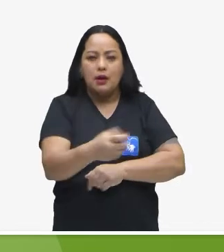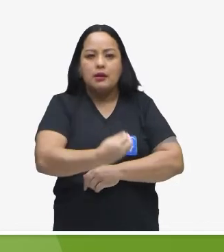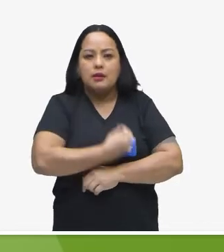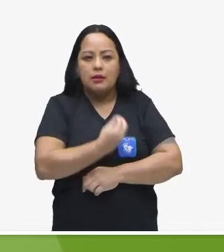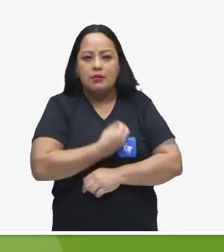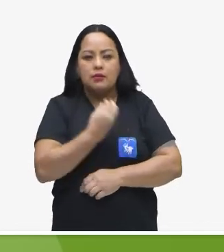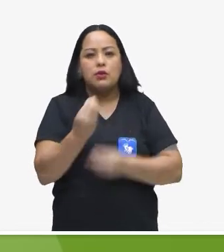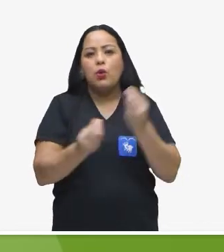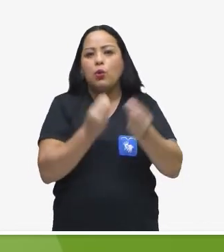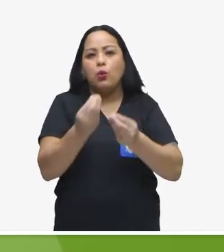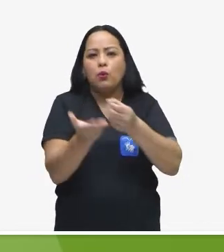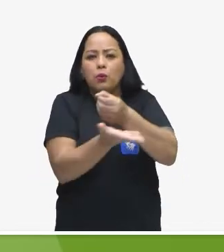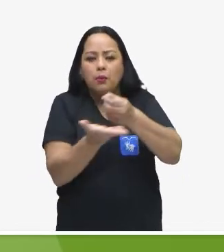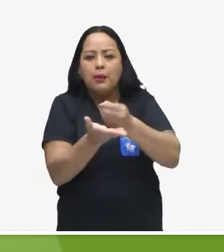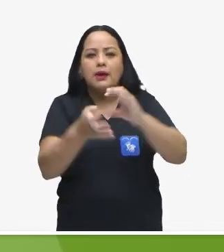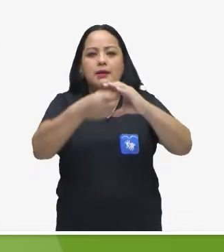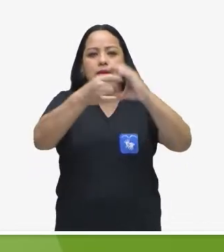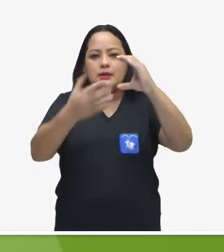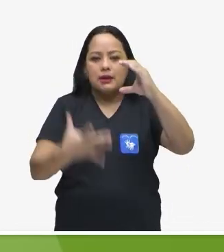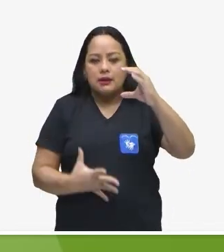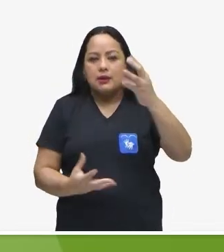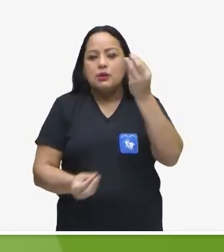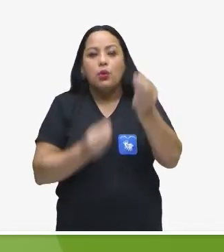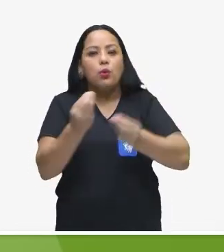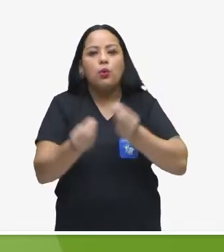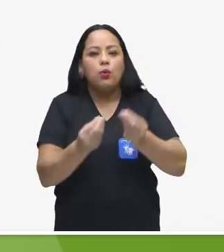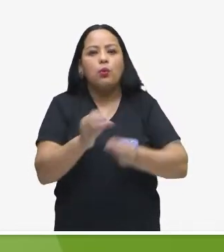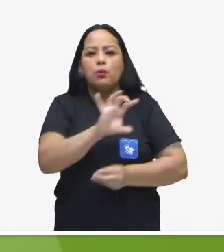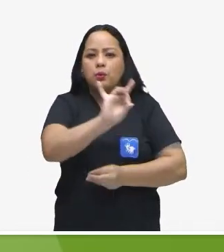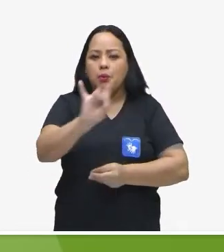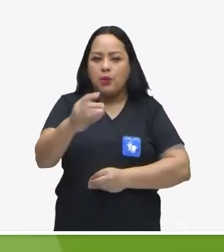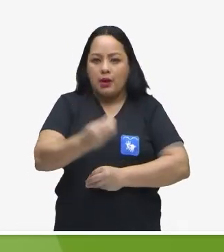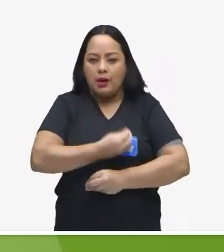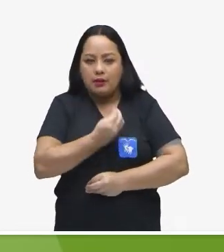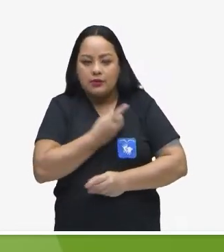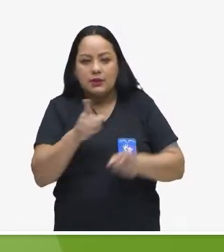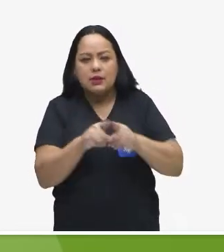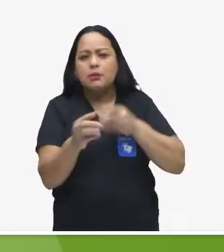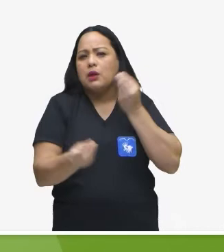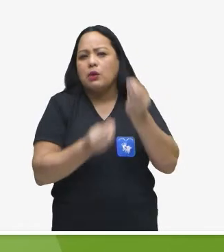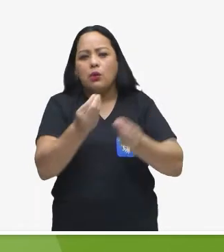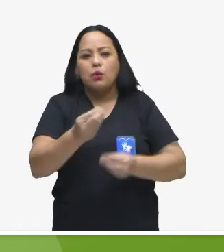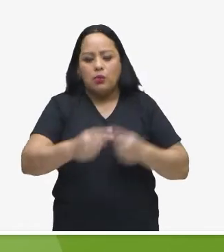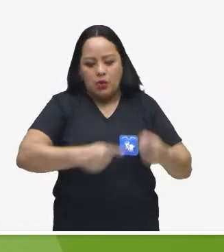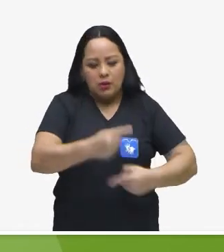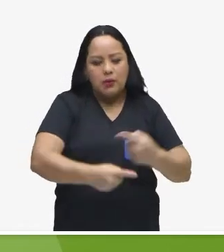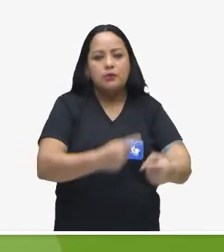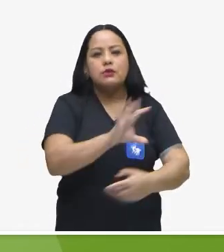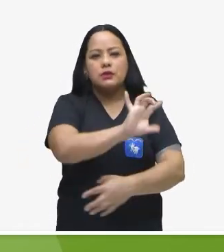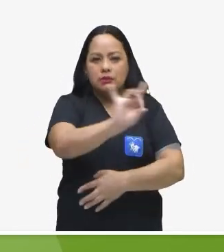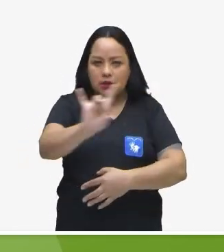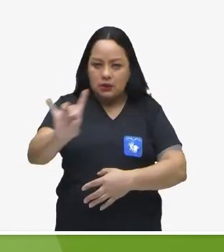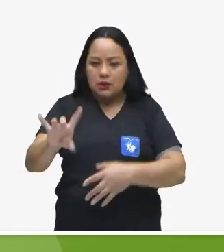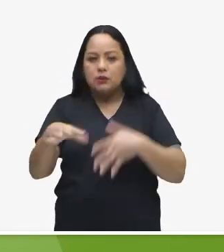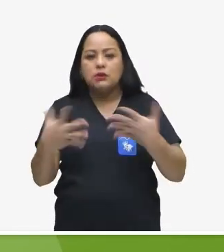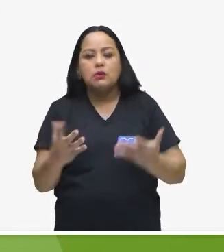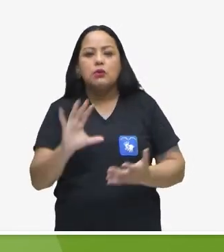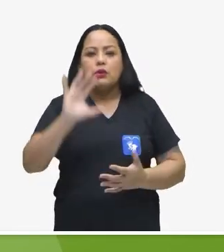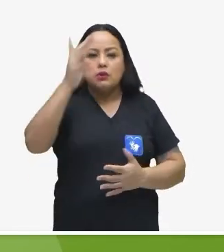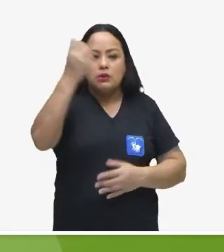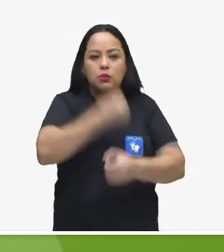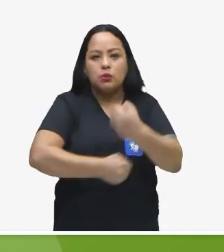as suas características, suas formas de vida, sua forma de reprodução, tá? Então, isso aconteceu